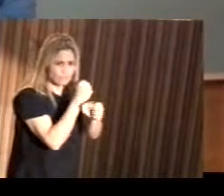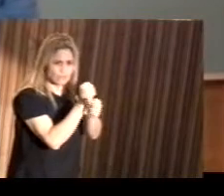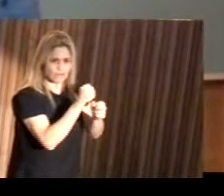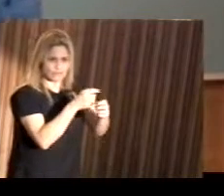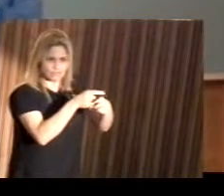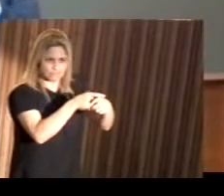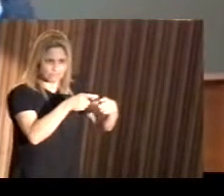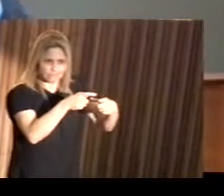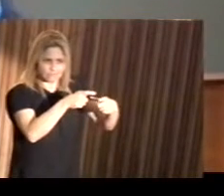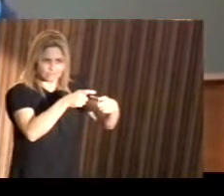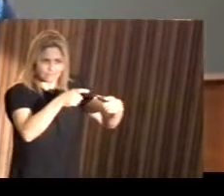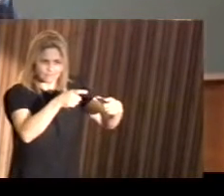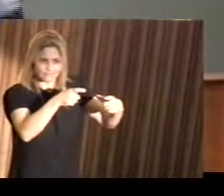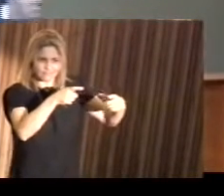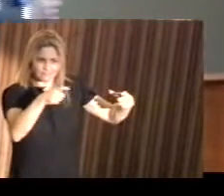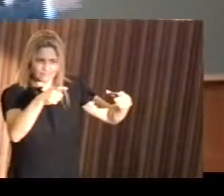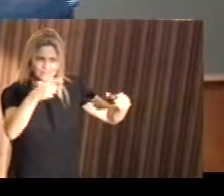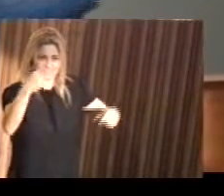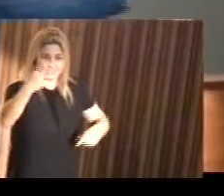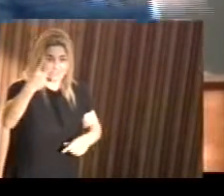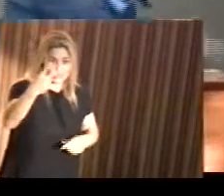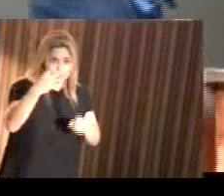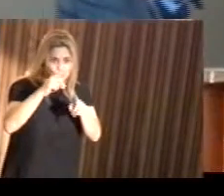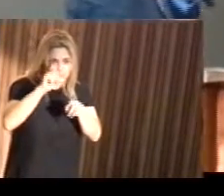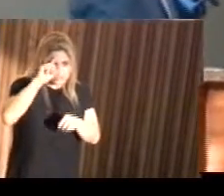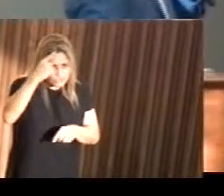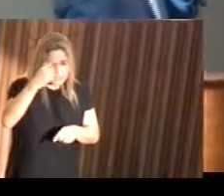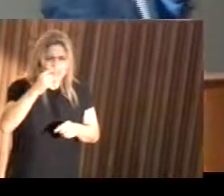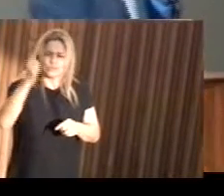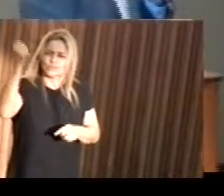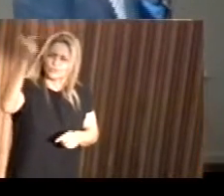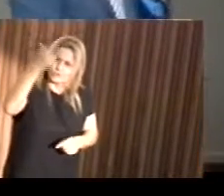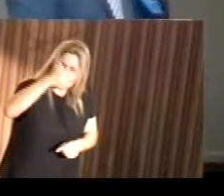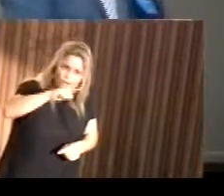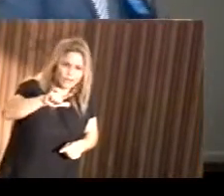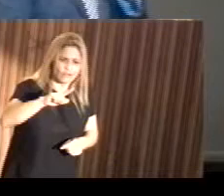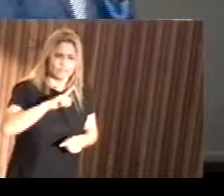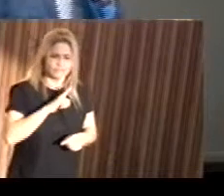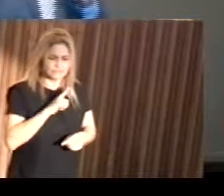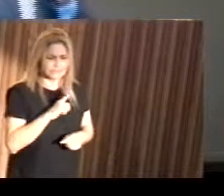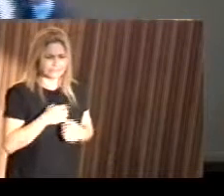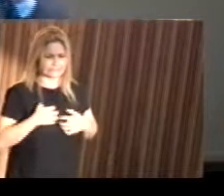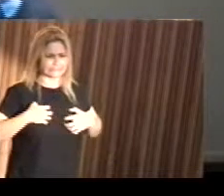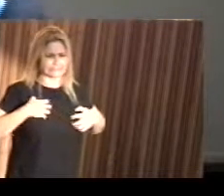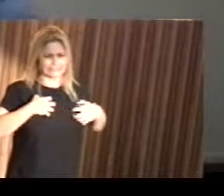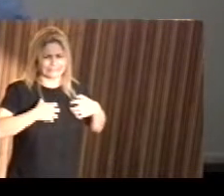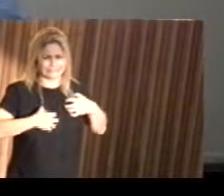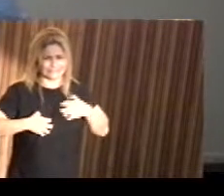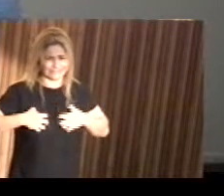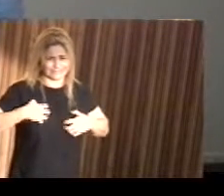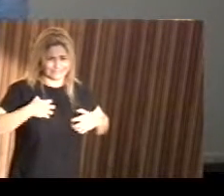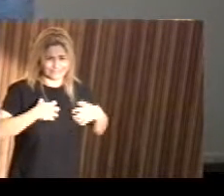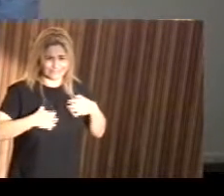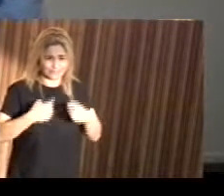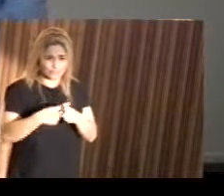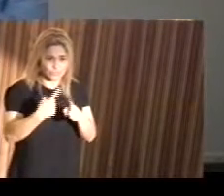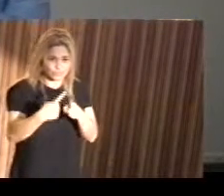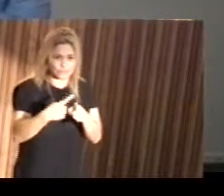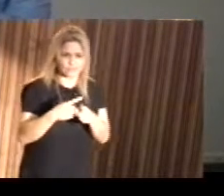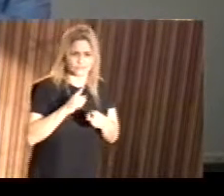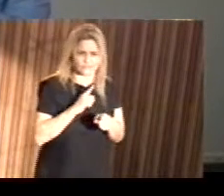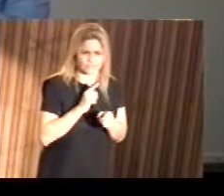crescendo. E o segundo dia de jejum fez sol. E eles estavam angustiados, porque a larva